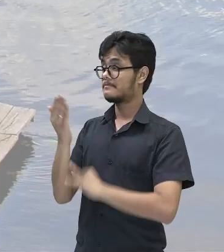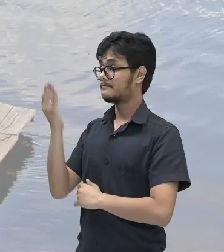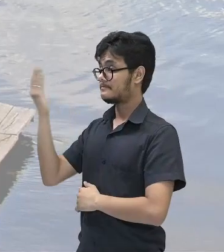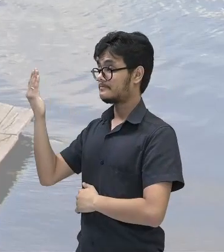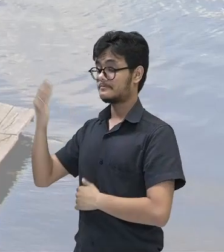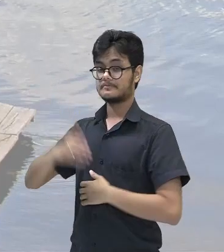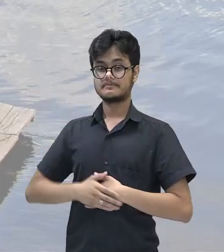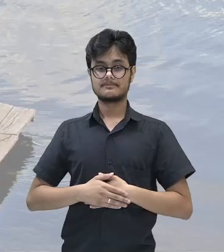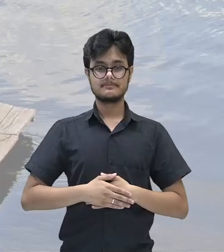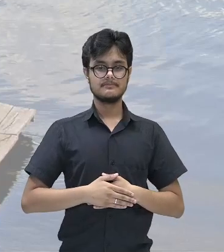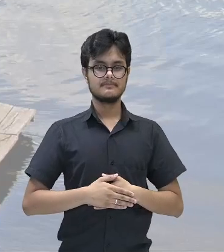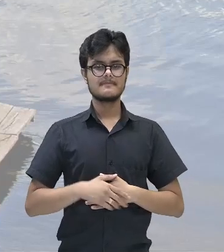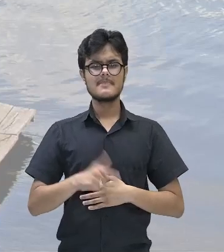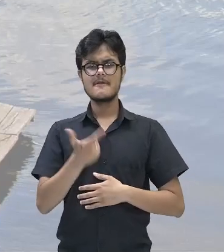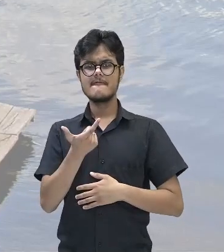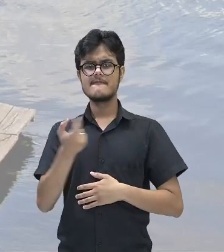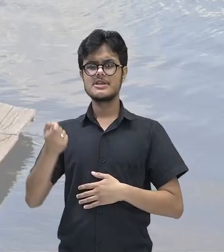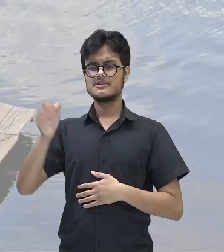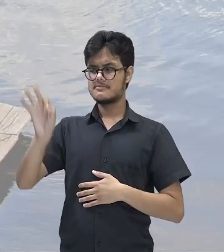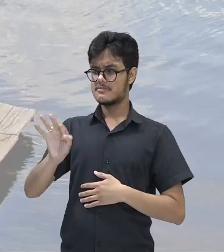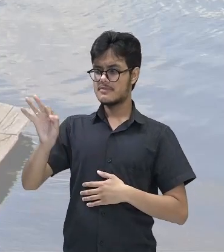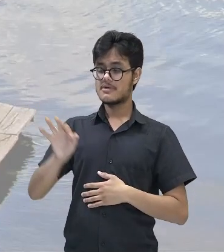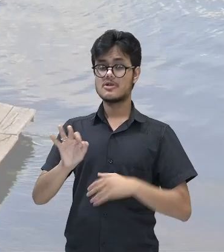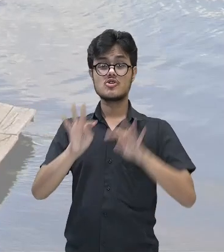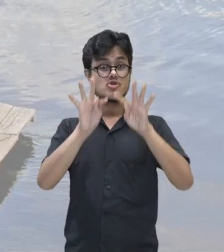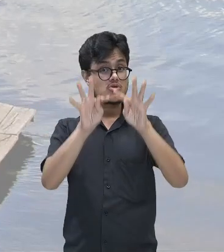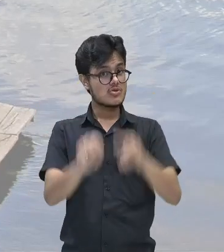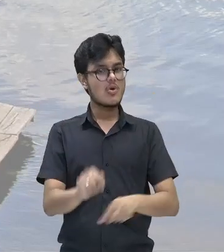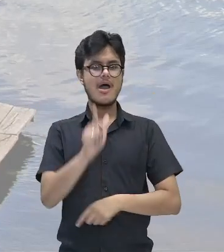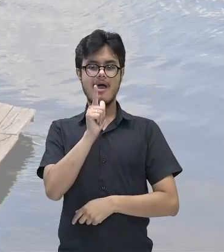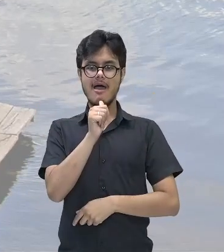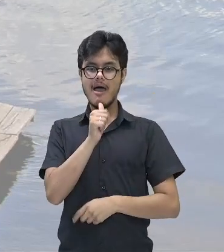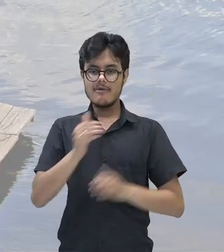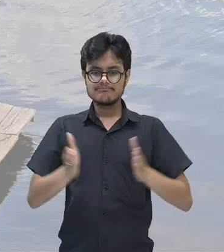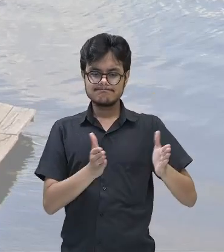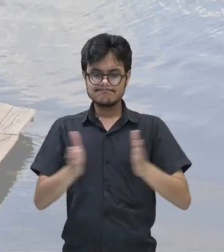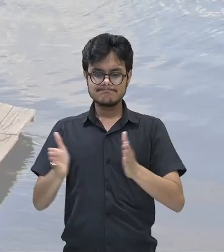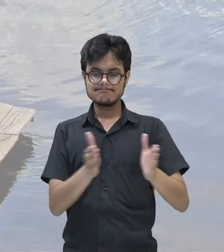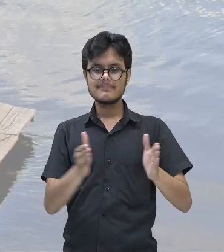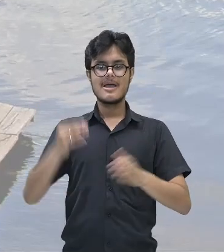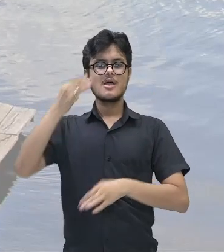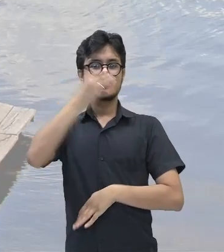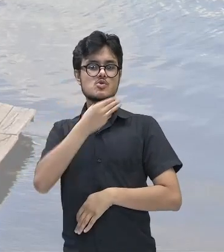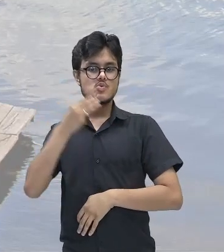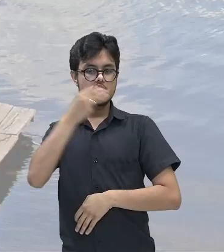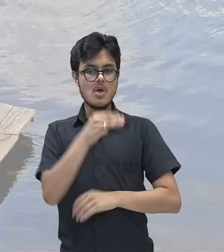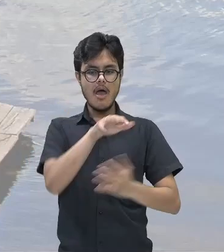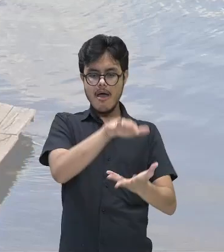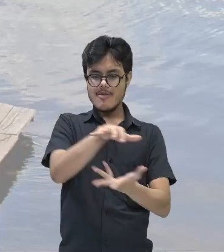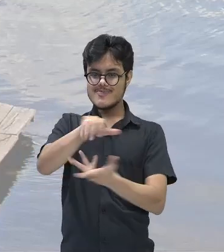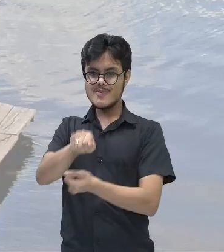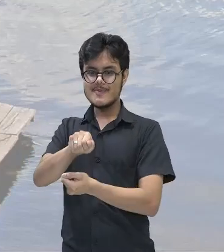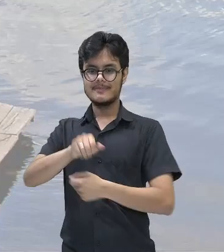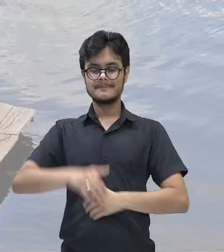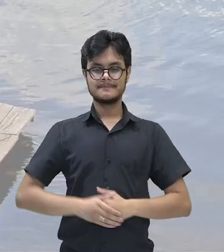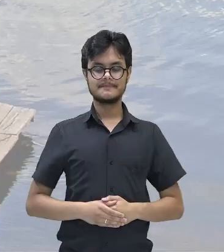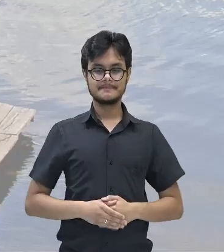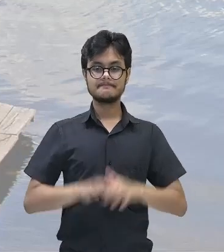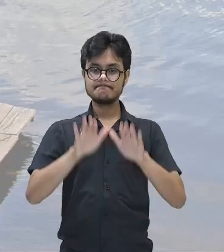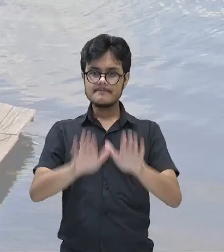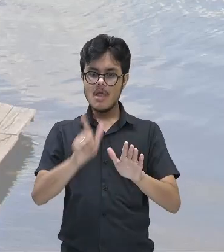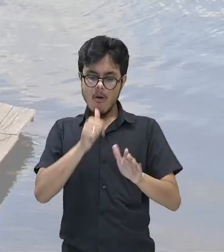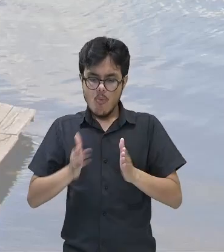bacia circula cerca de 20% de toda a água doce do nosso planeta, certo? Os